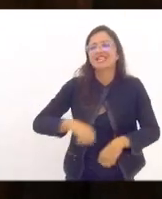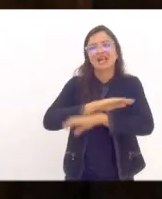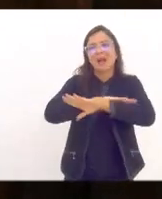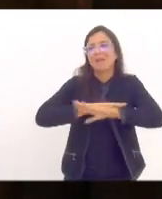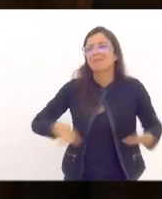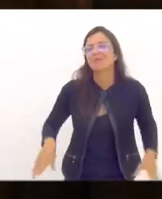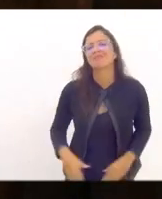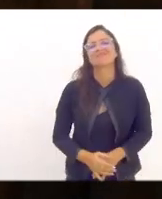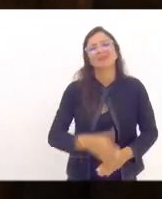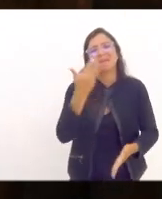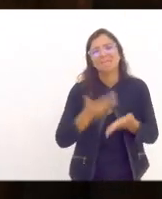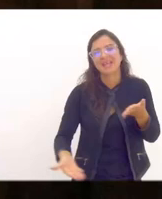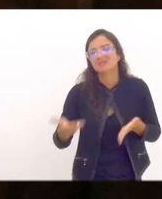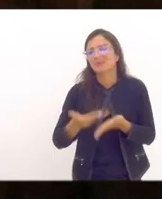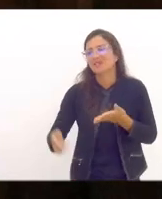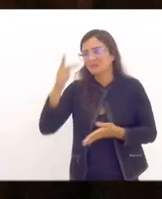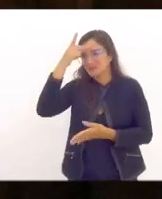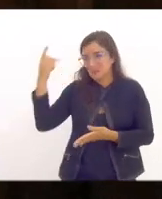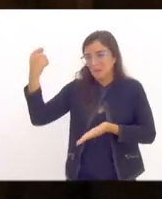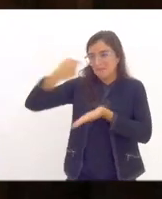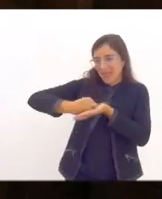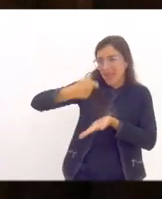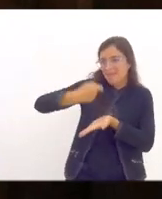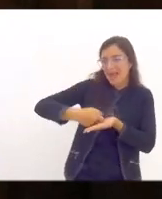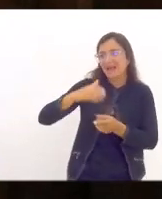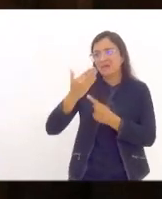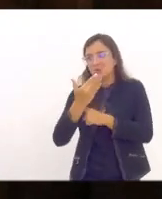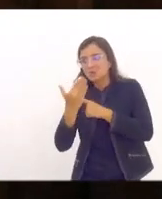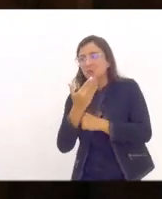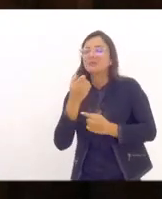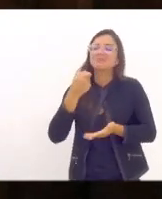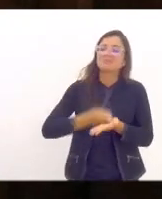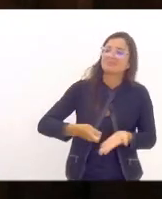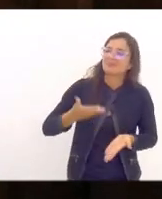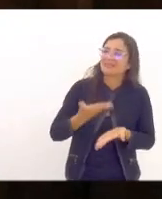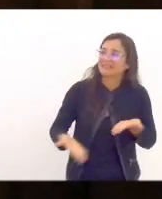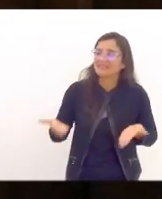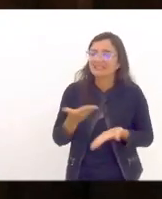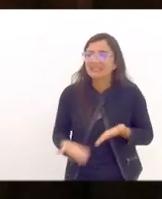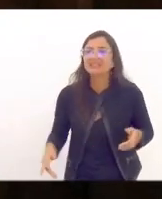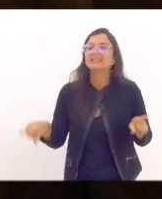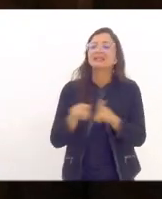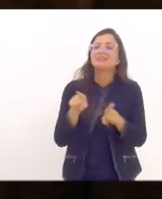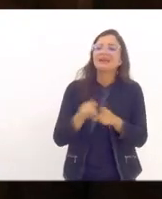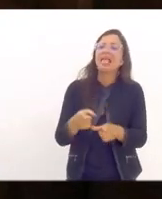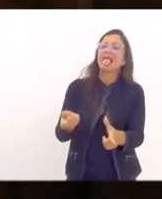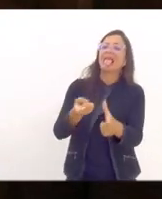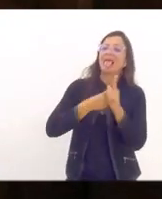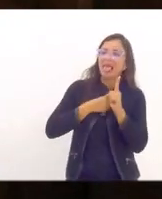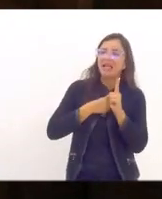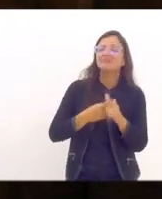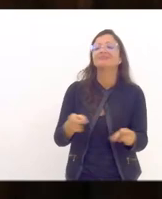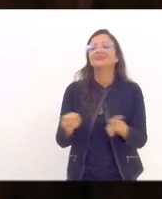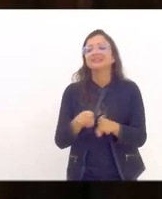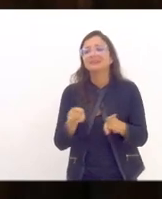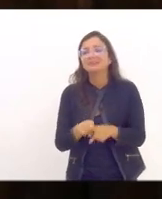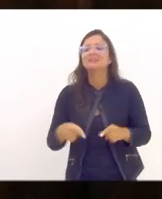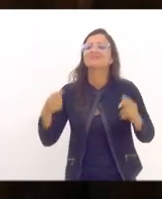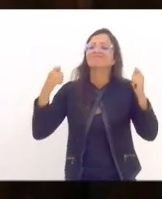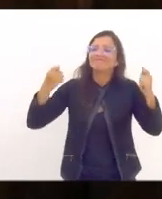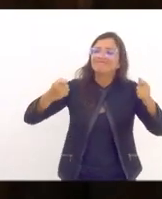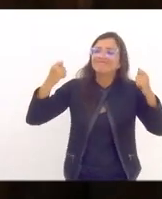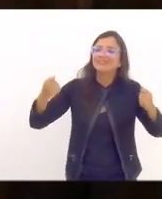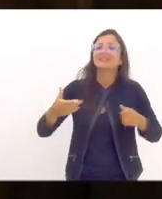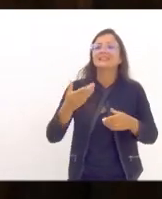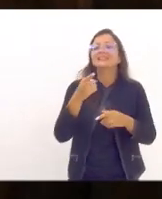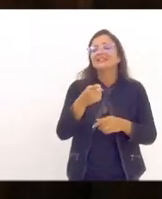perdeu seus patrocinadores acumulou dívidas está sendo protestado e até a sua energia elétrica